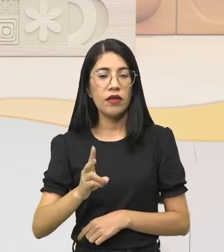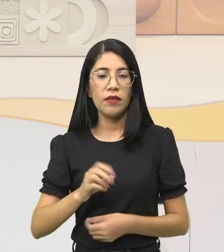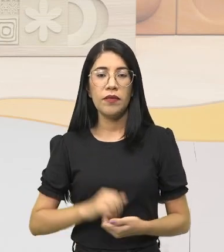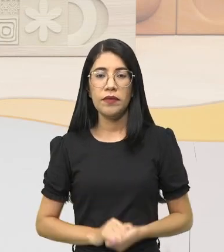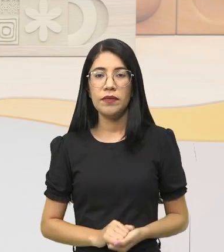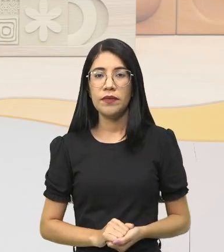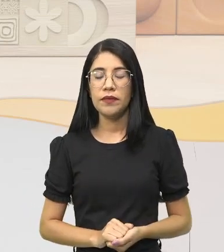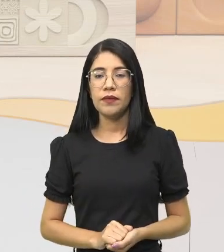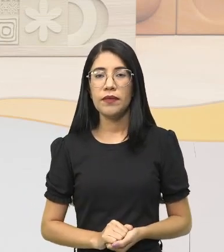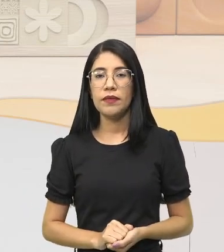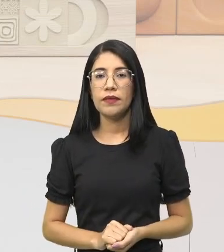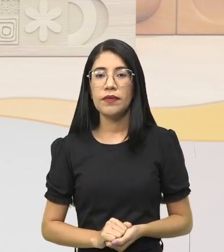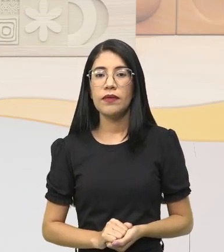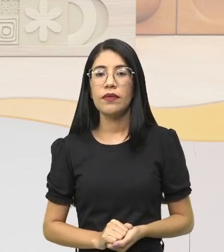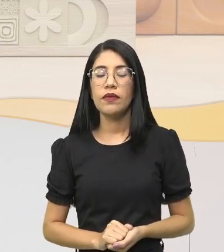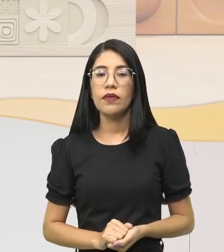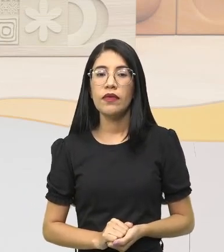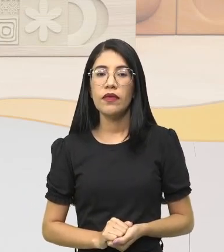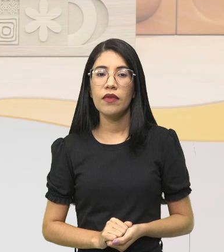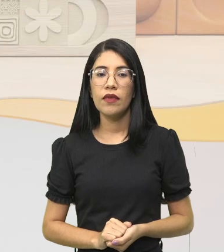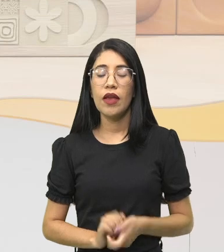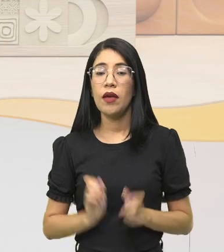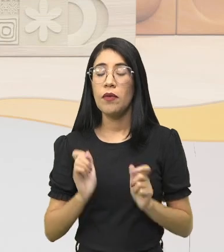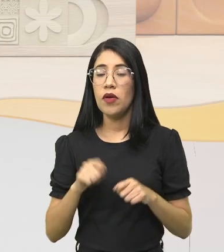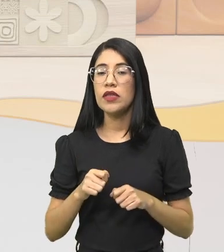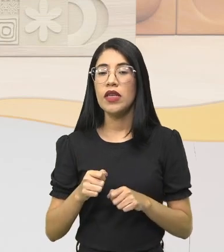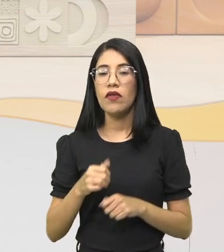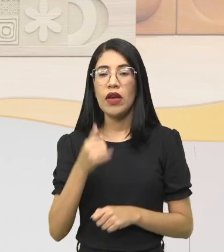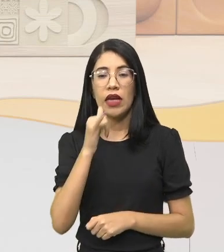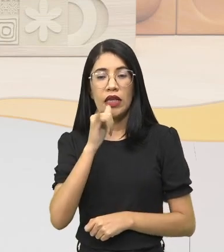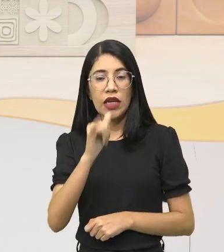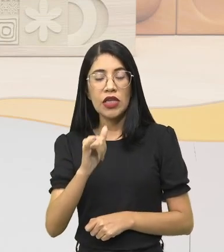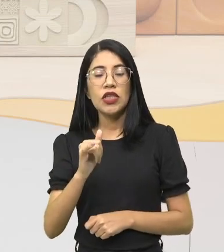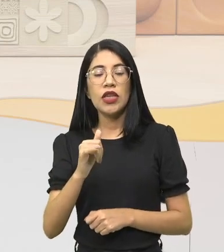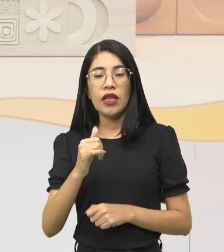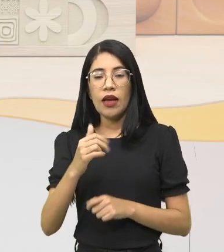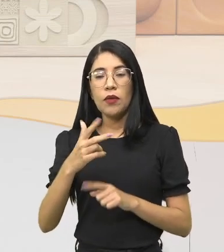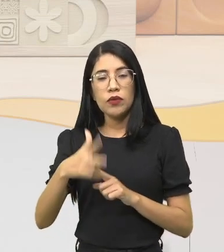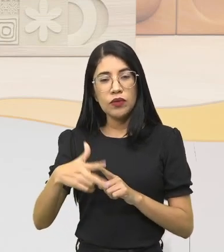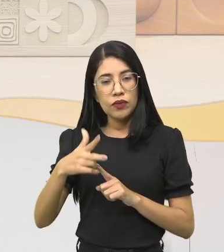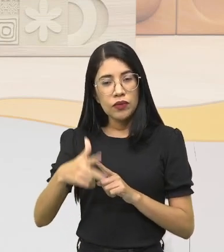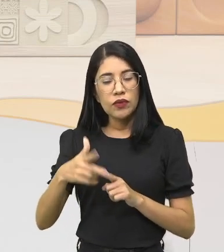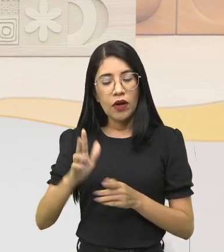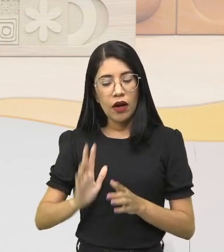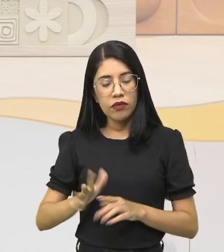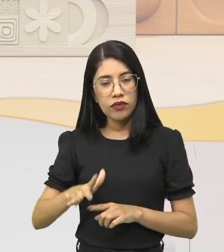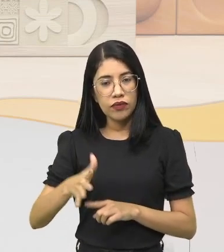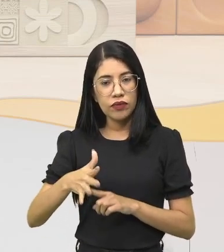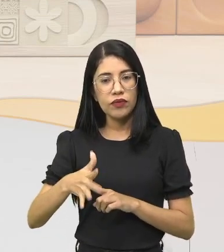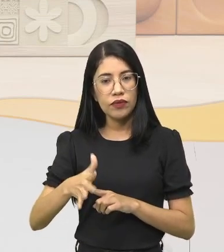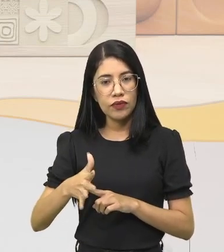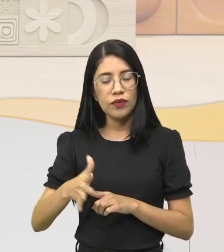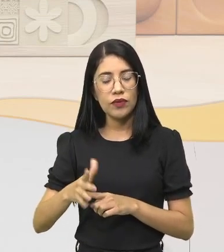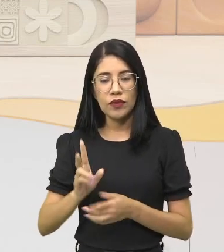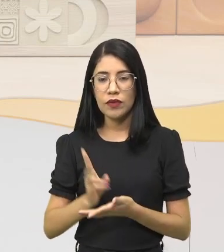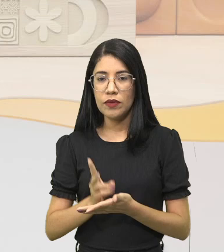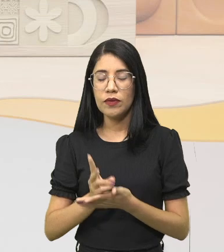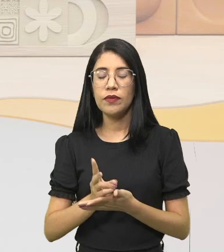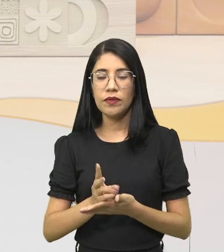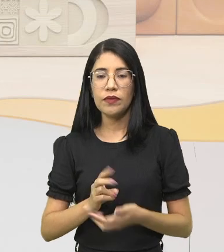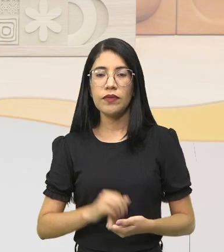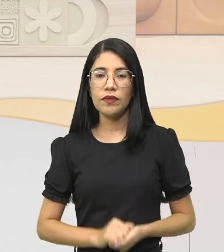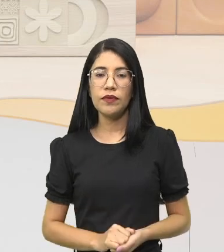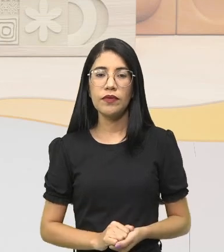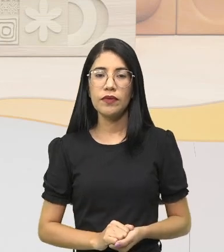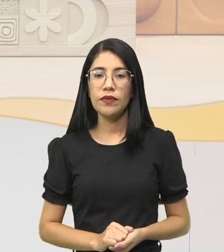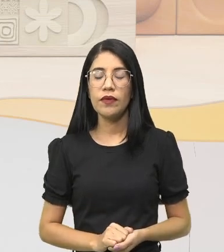ocorrendo, né, para a produção de energia, né, utilizando a energia da força